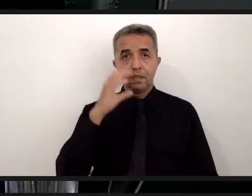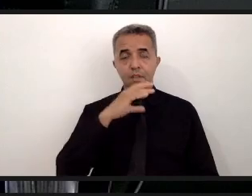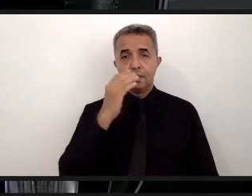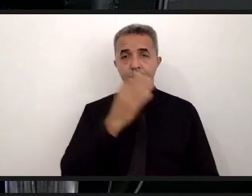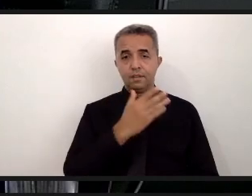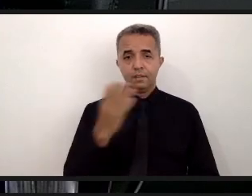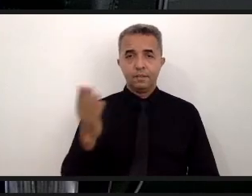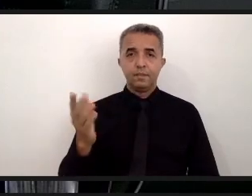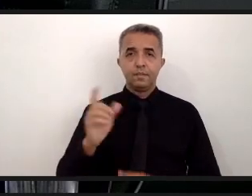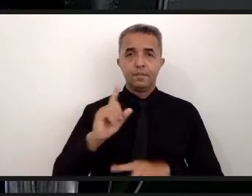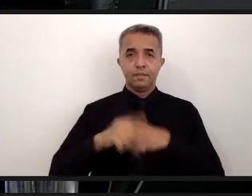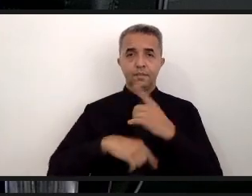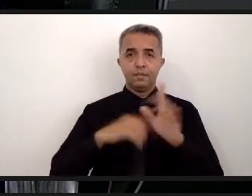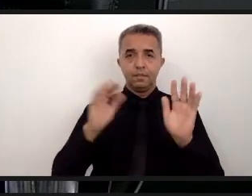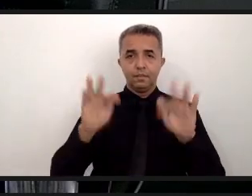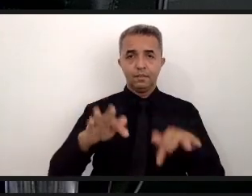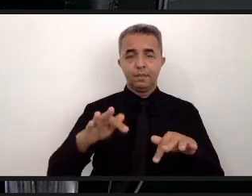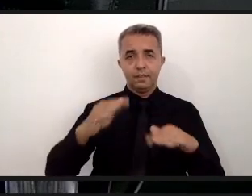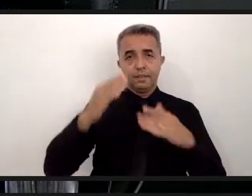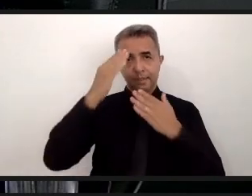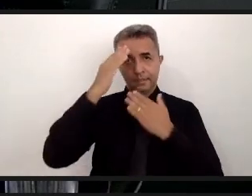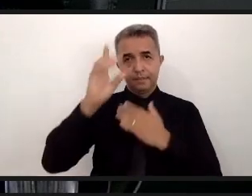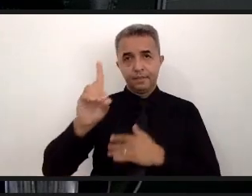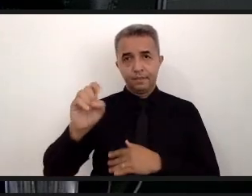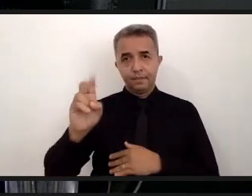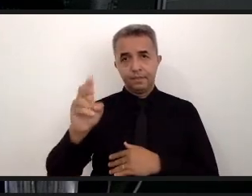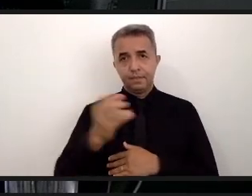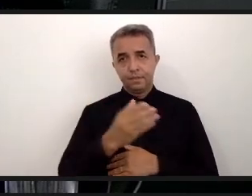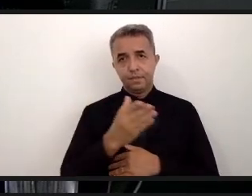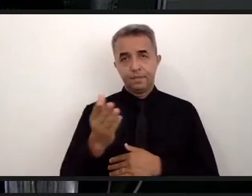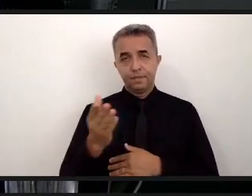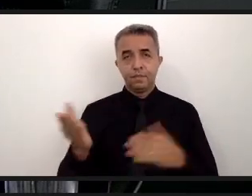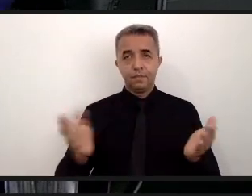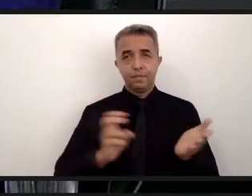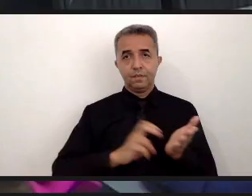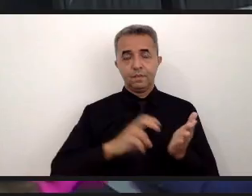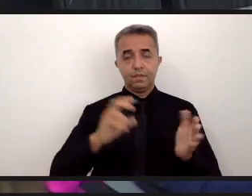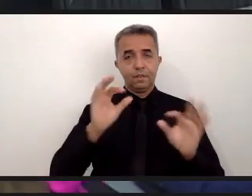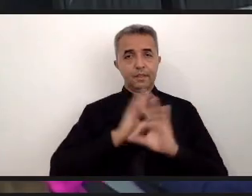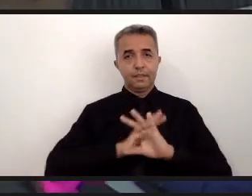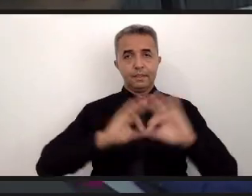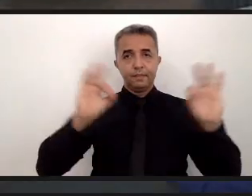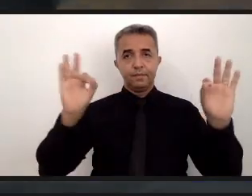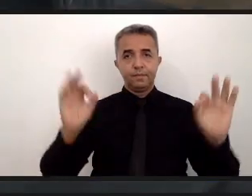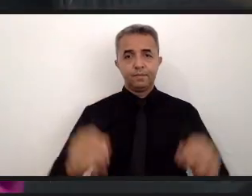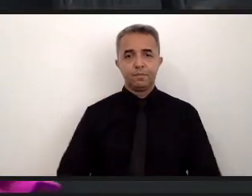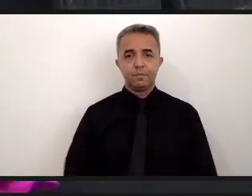E agradecer a Deus pela oportunidade dessa manhã maravilhosa aqui com cada uma de vocês.